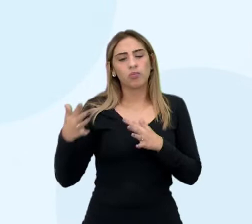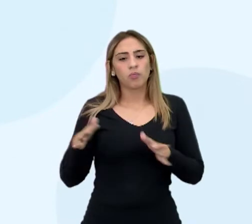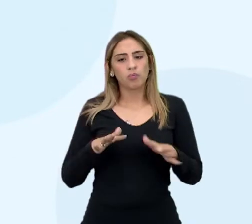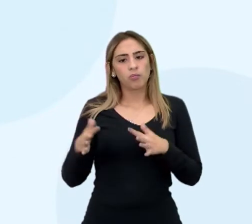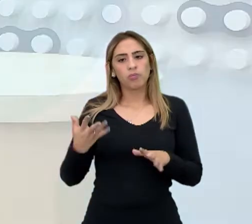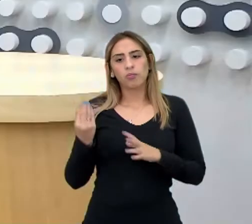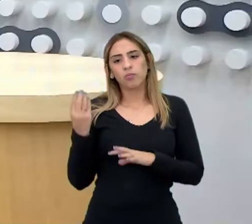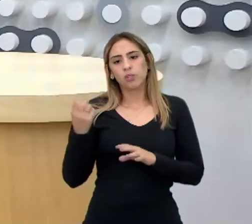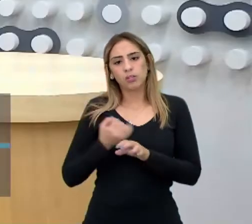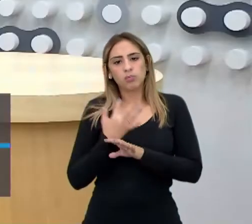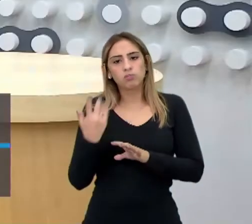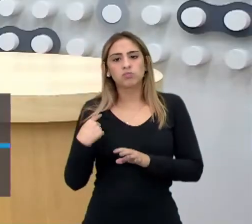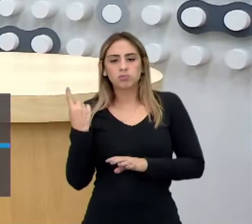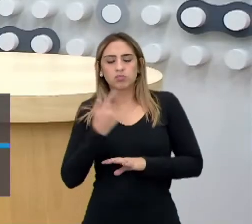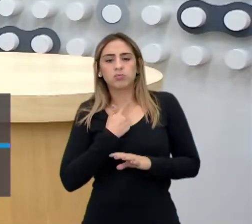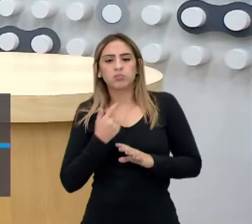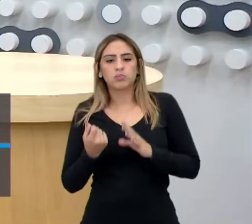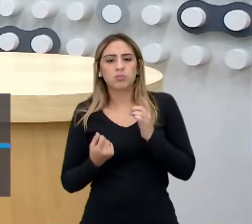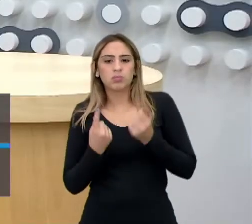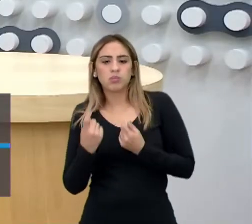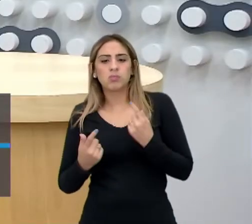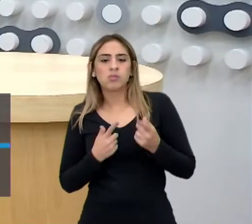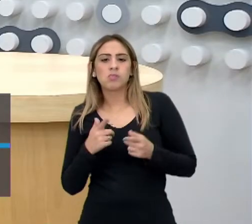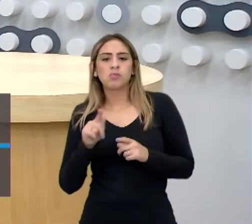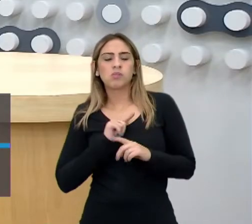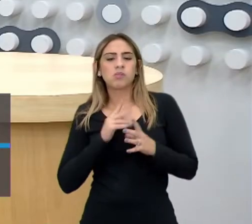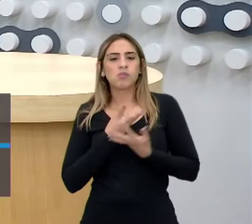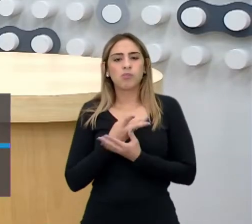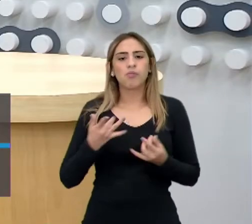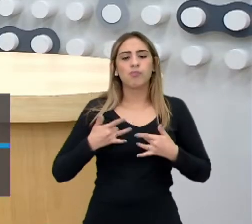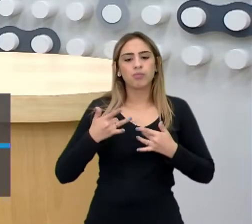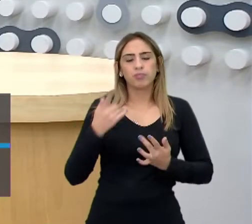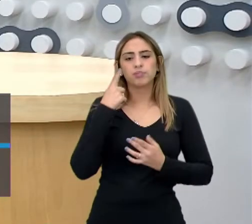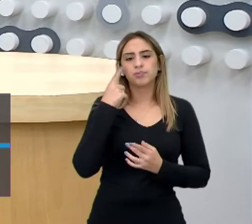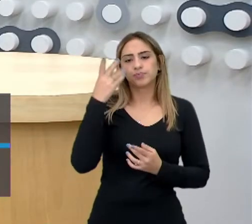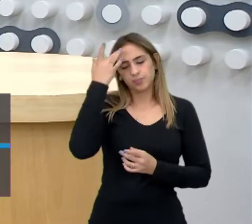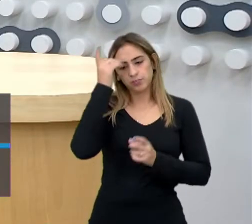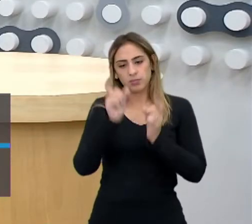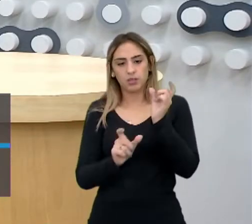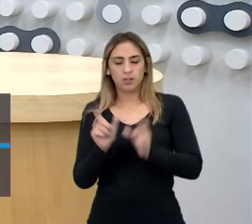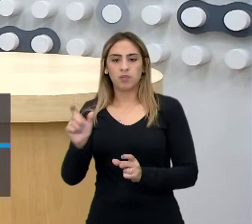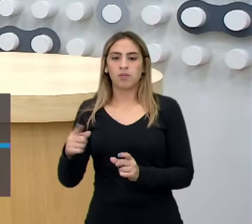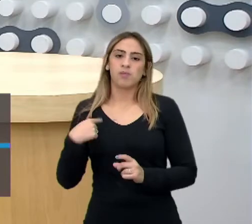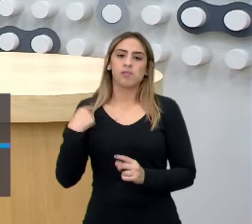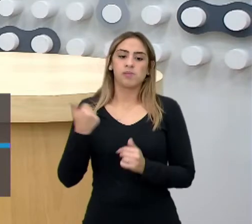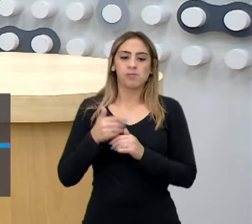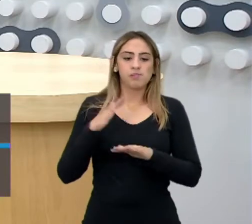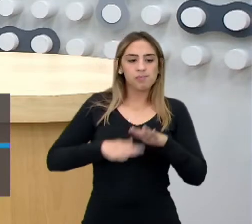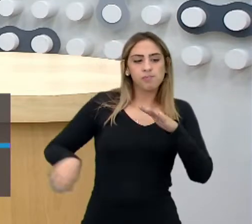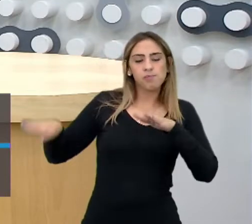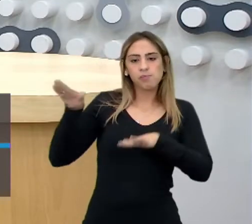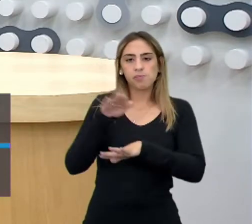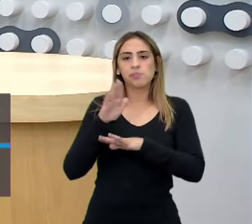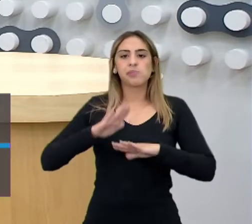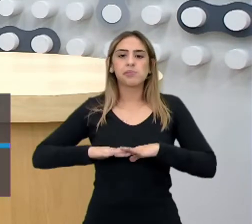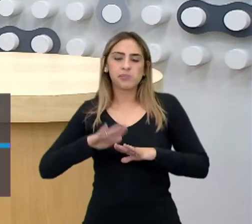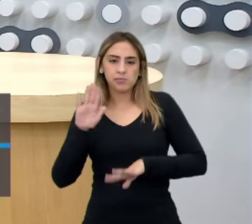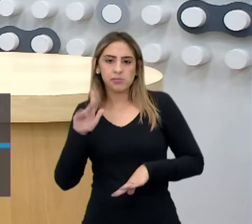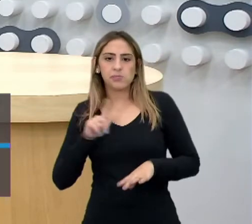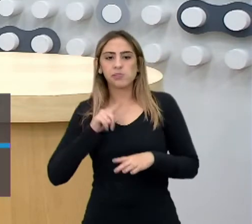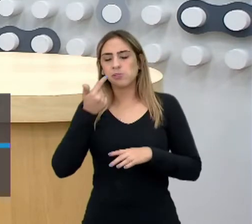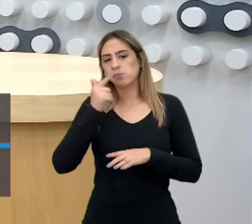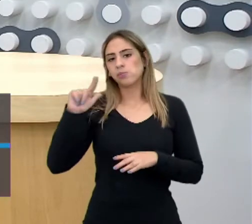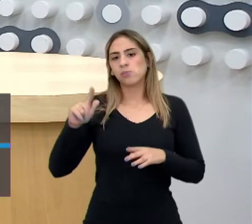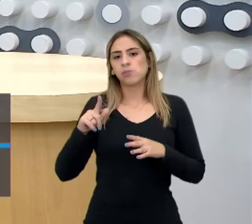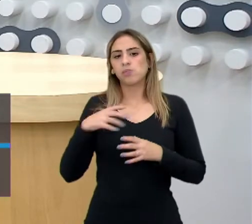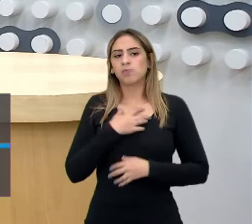que muitas vezes o tremor, ele às vezes é até insensível aí pelo ser humano, né, principalmente que está na superfície, né, mas tem outros